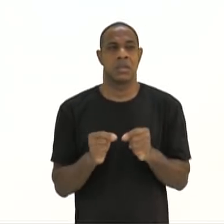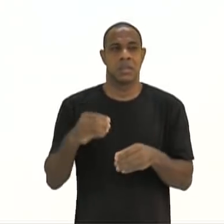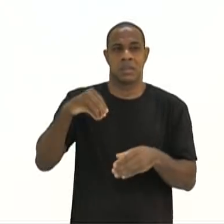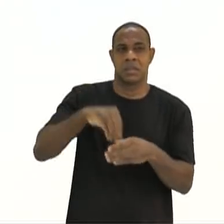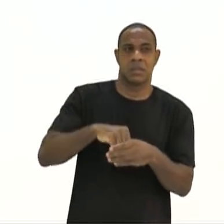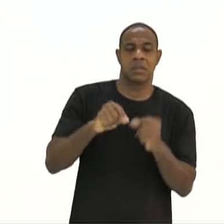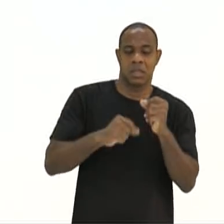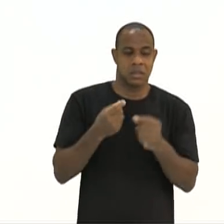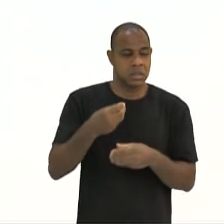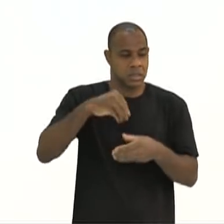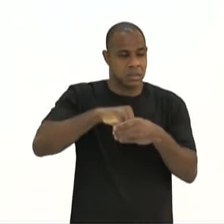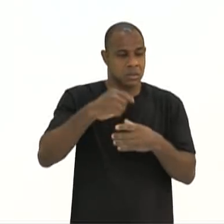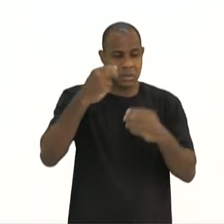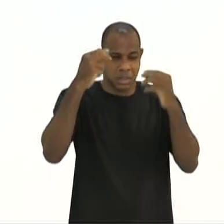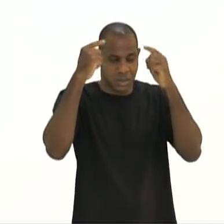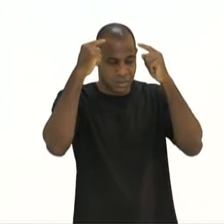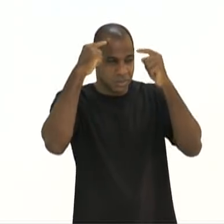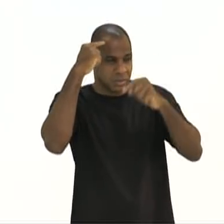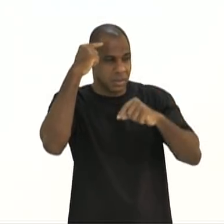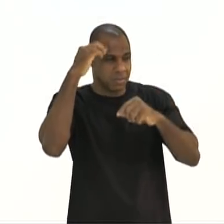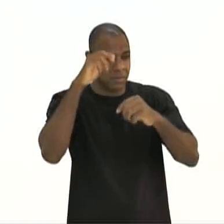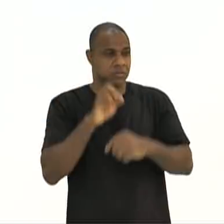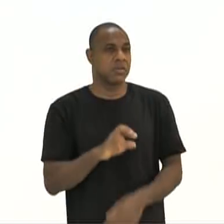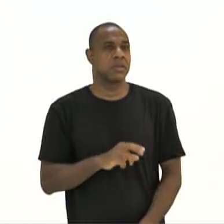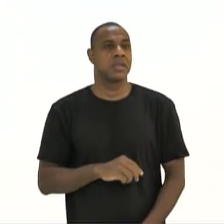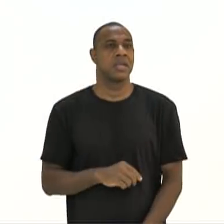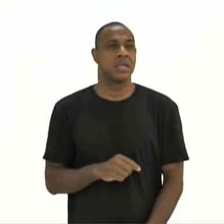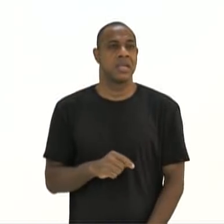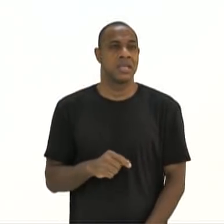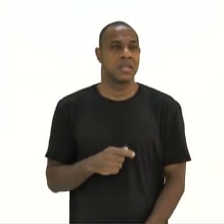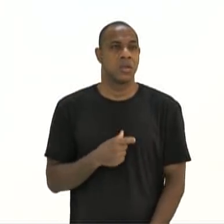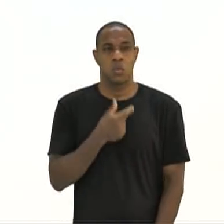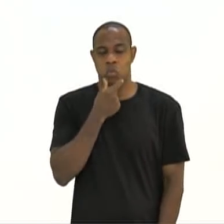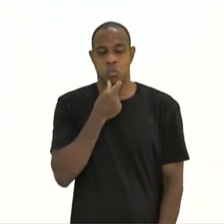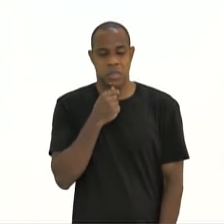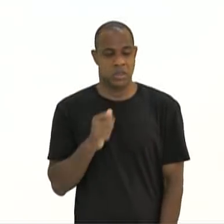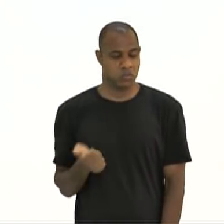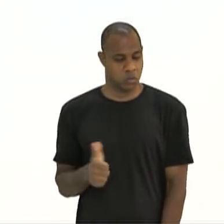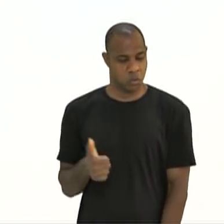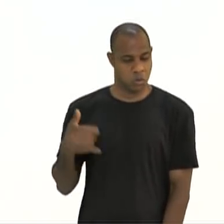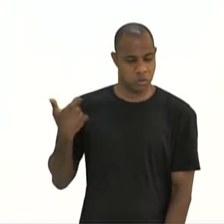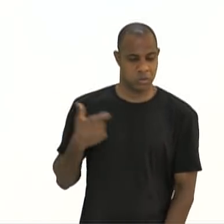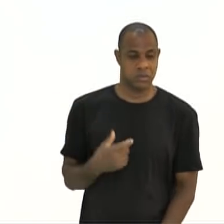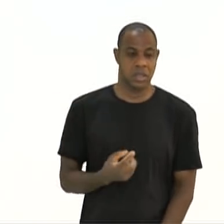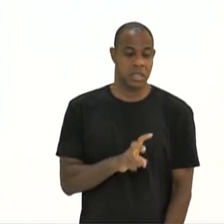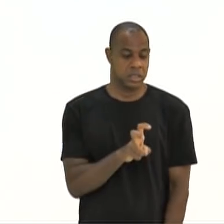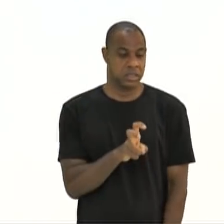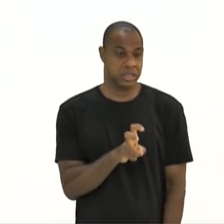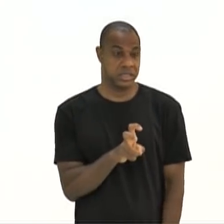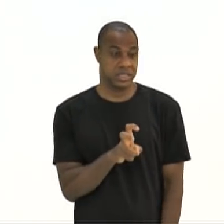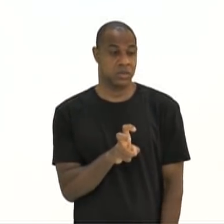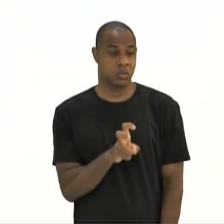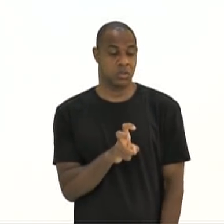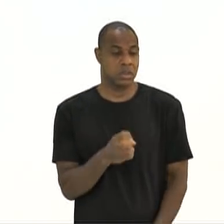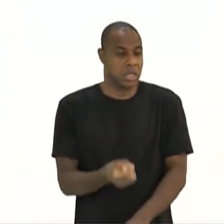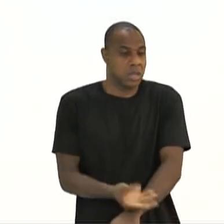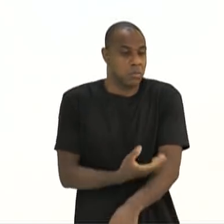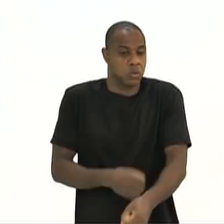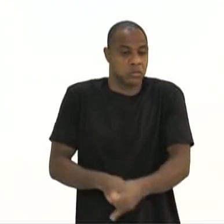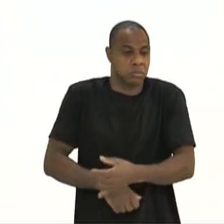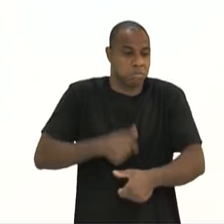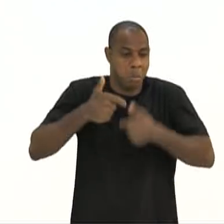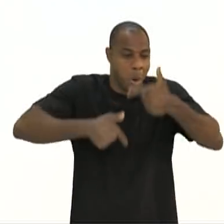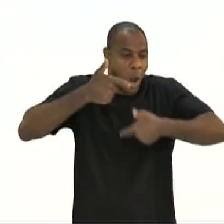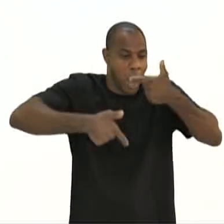da mente de Haley, de 11 anos, 5 emoções trabalham sem parar, lideradas pelo